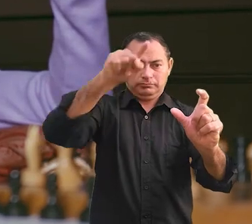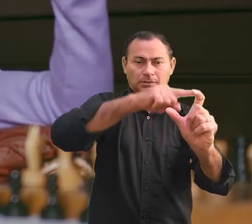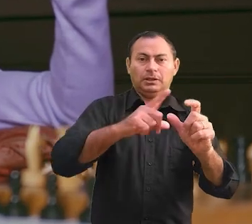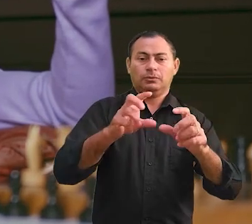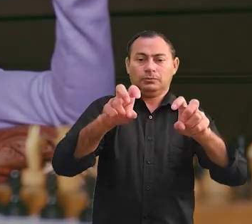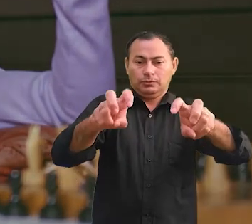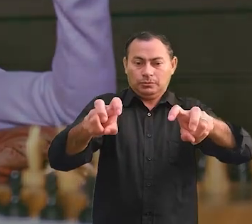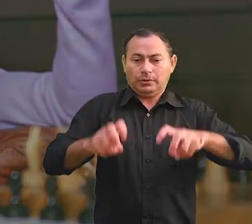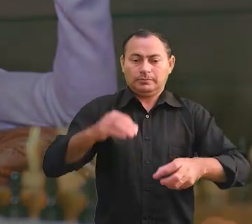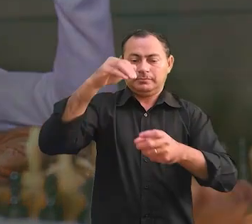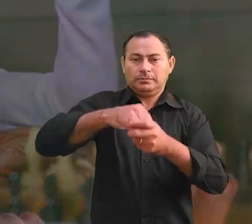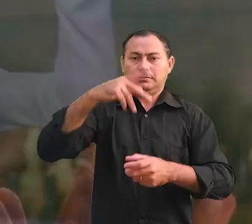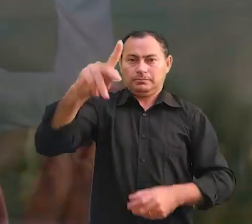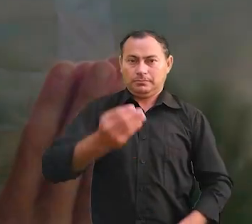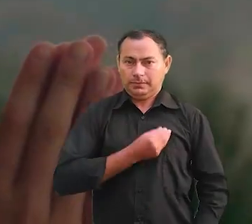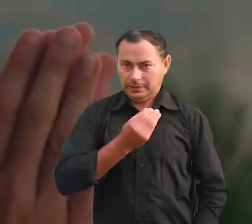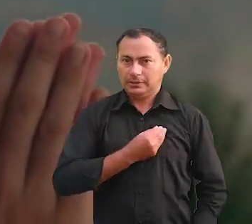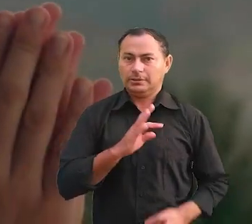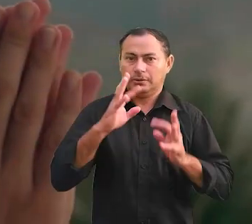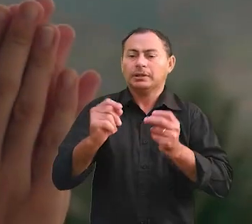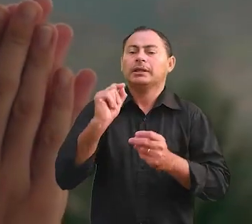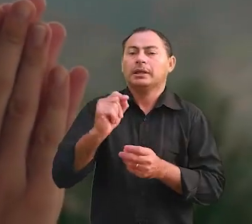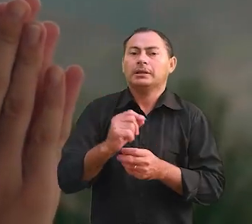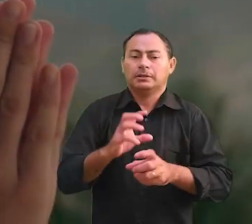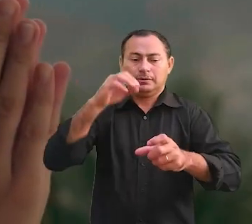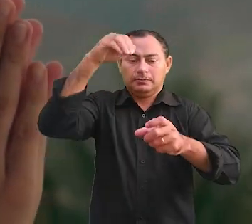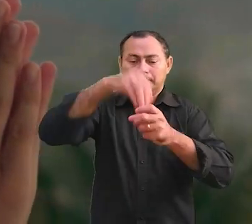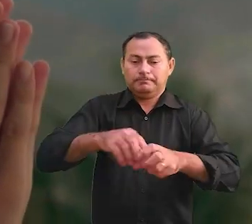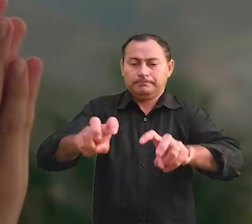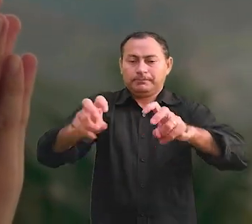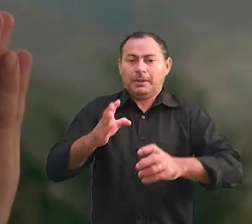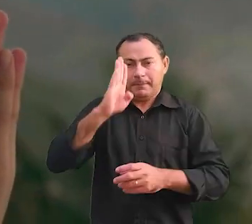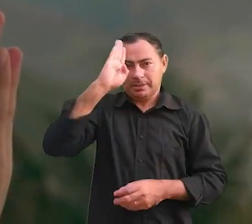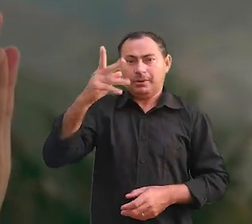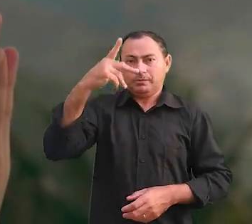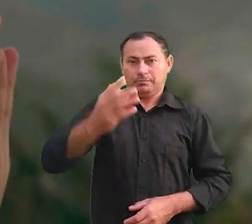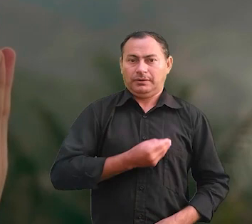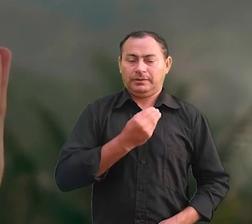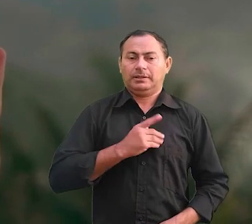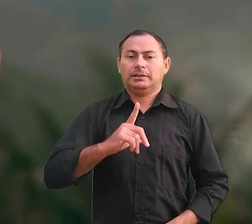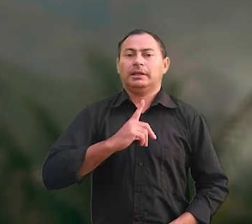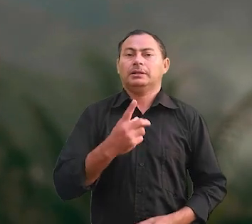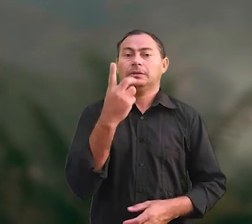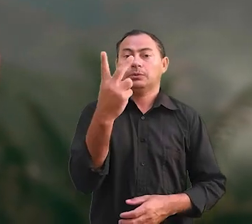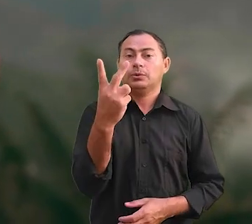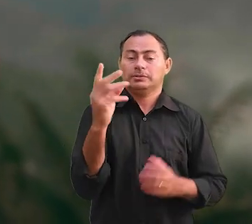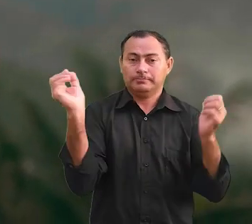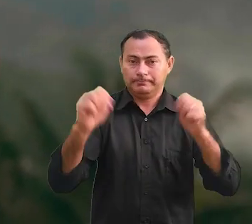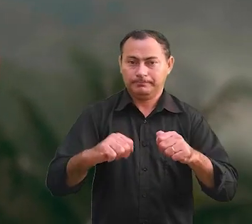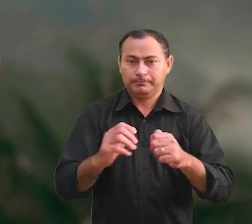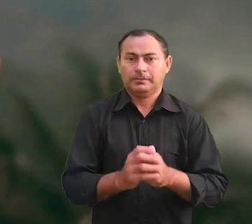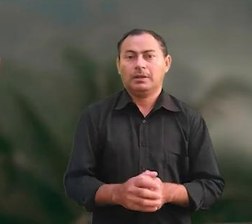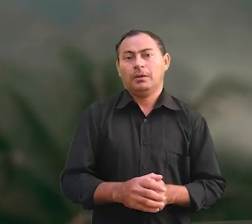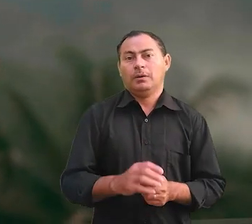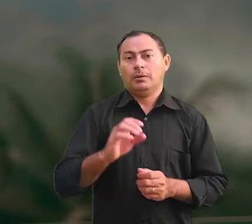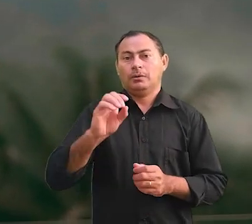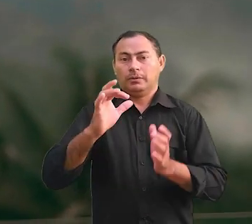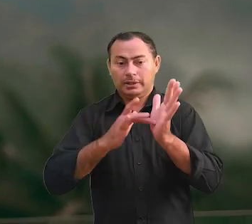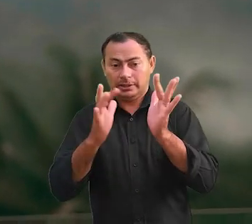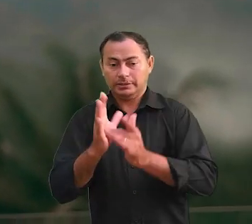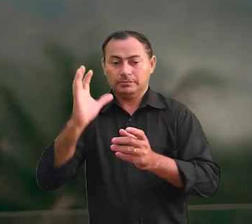todo mundo tem um Trono no centro da tua vida quem está no trono da tua vida existem apenas duas possibilidades